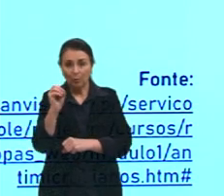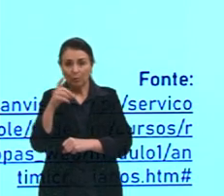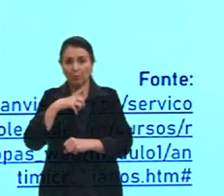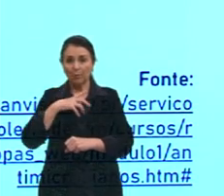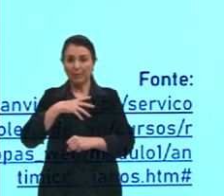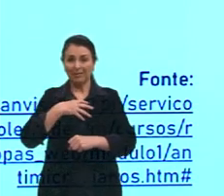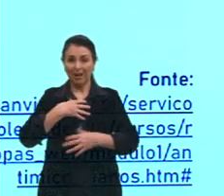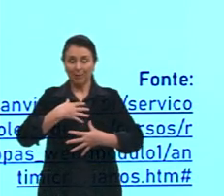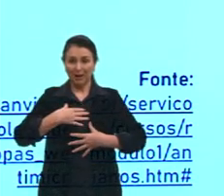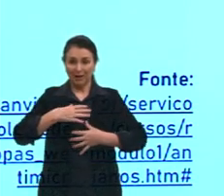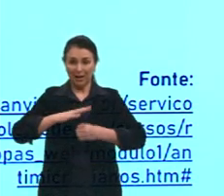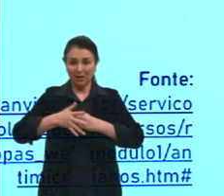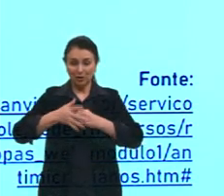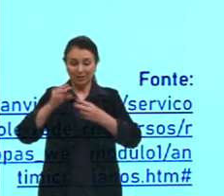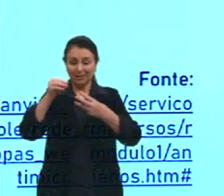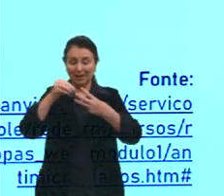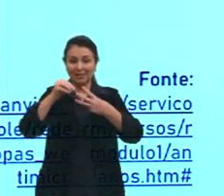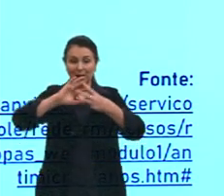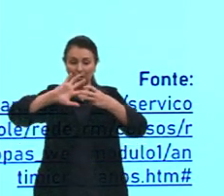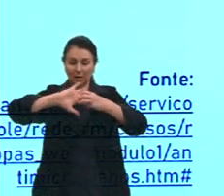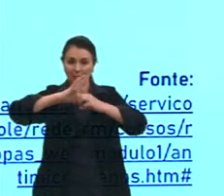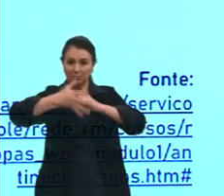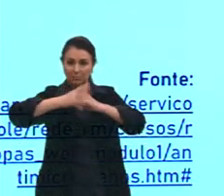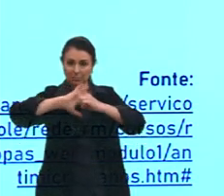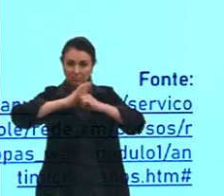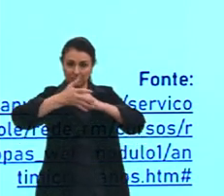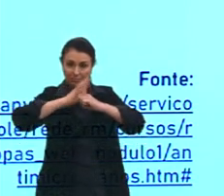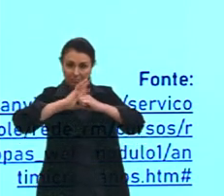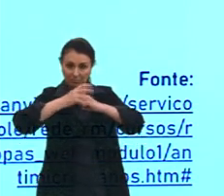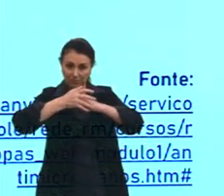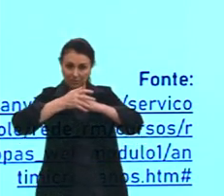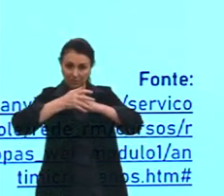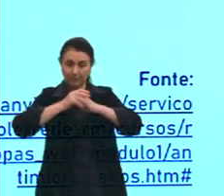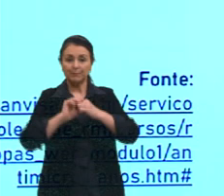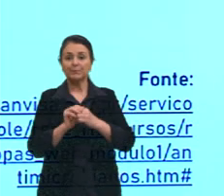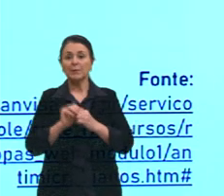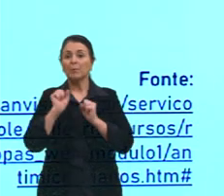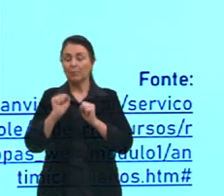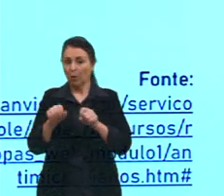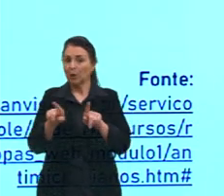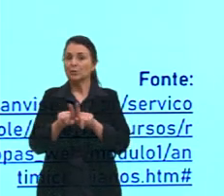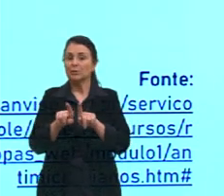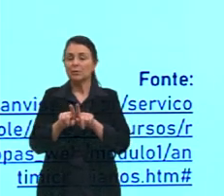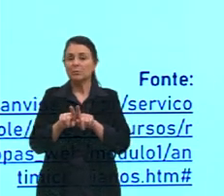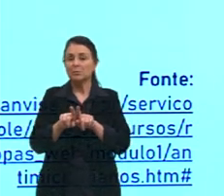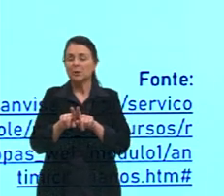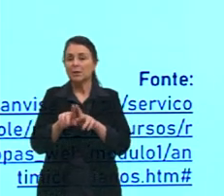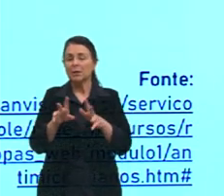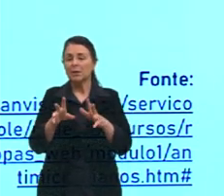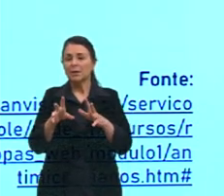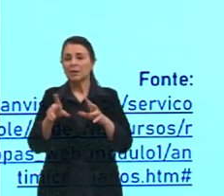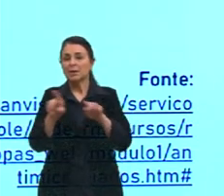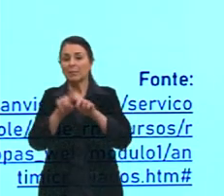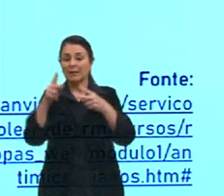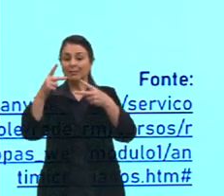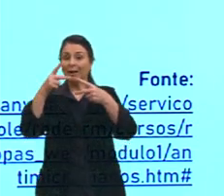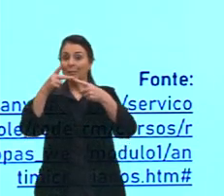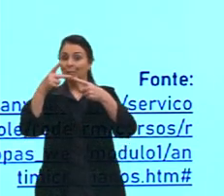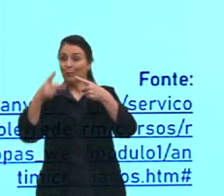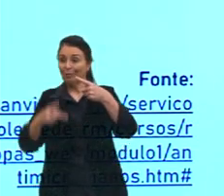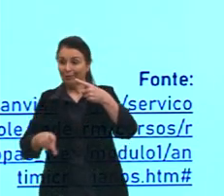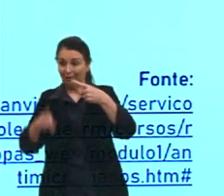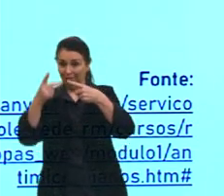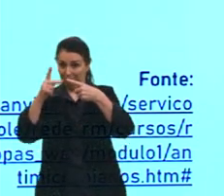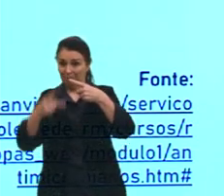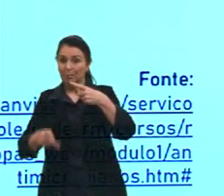pode atuar na membrana o celular na membrana plasmática pode atuar na síntese proteica